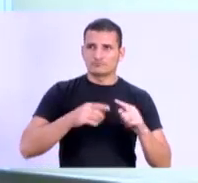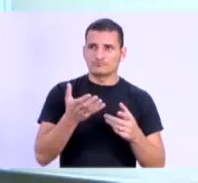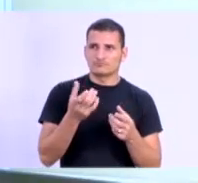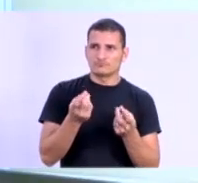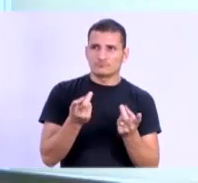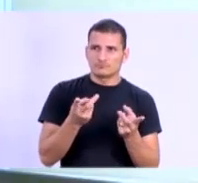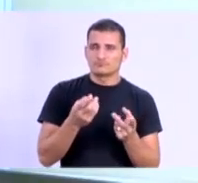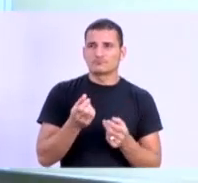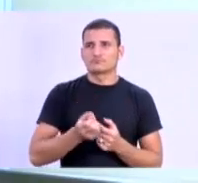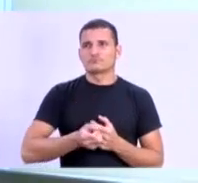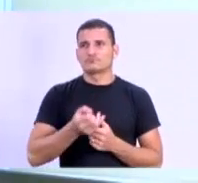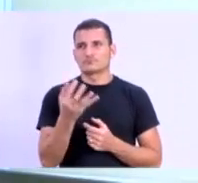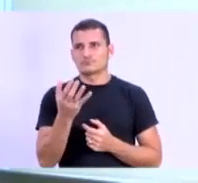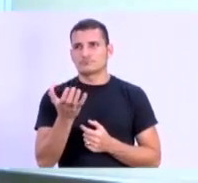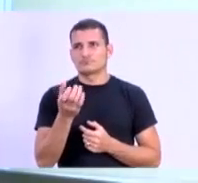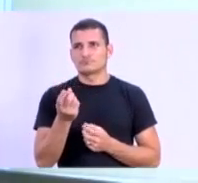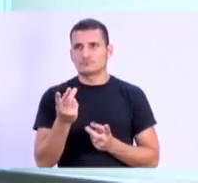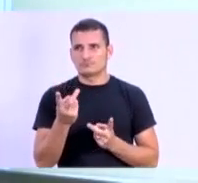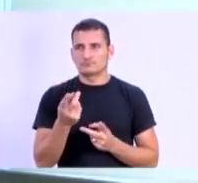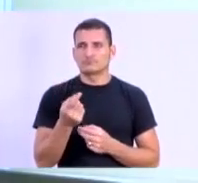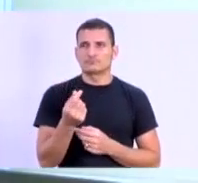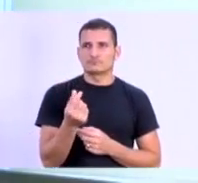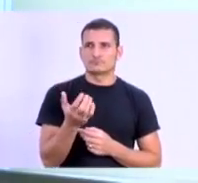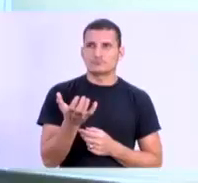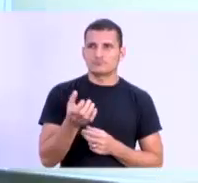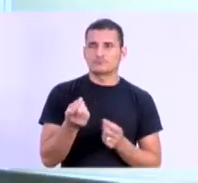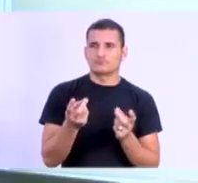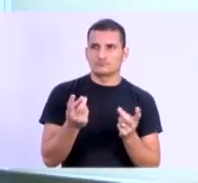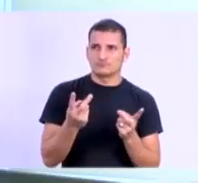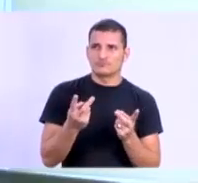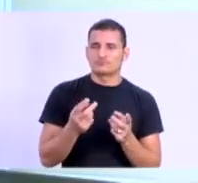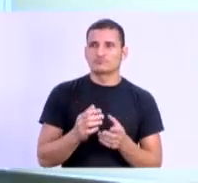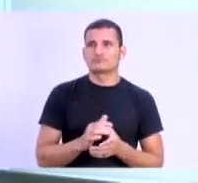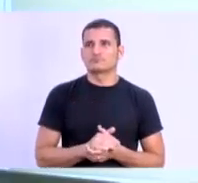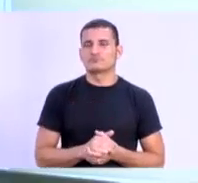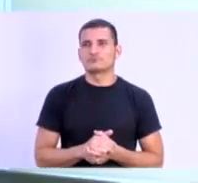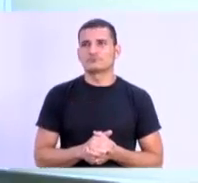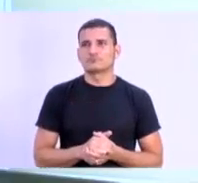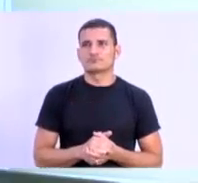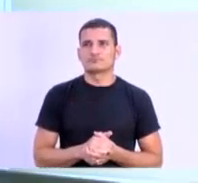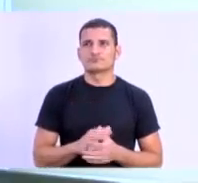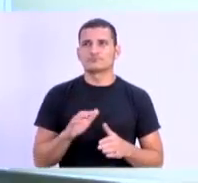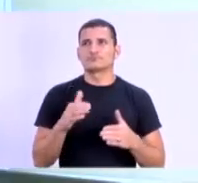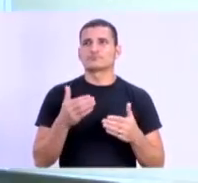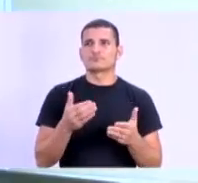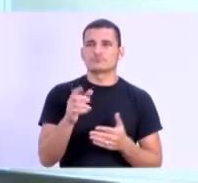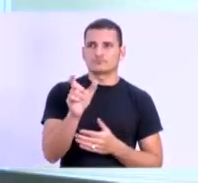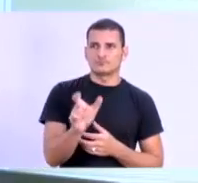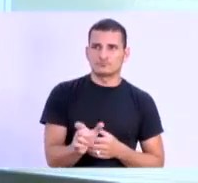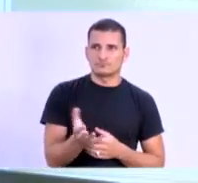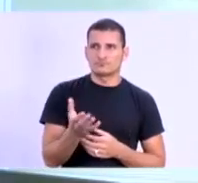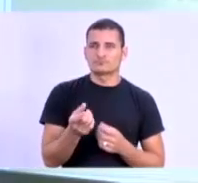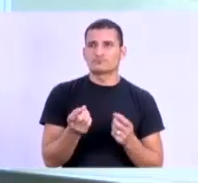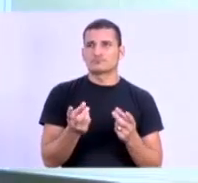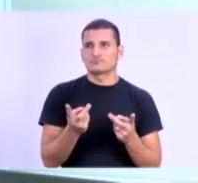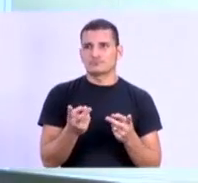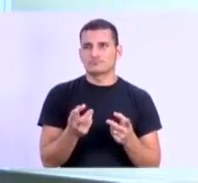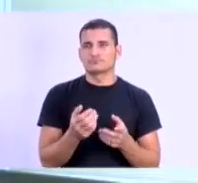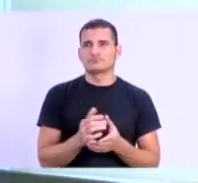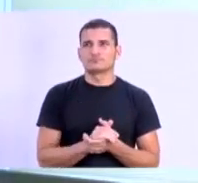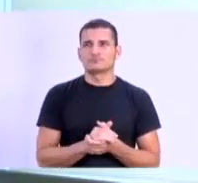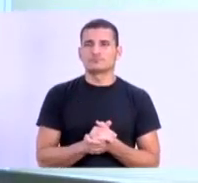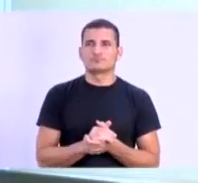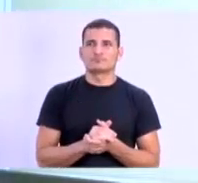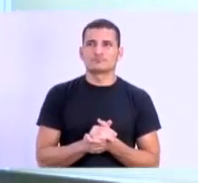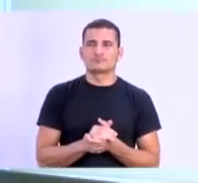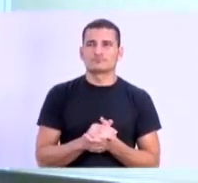vender, a quantidade que eu quero vender e o valor que eu quero vender. E às vezes eu preciso falar para qual cliente eu quero vender. Olha, o método vender, a